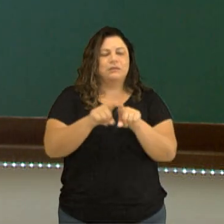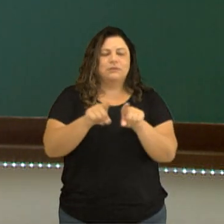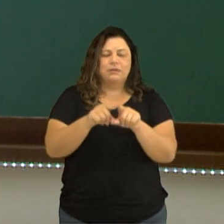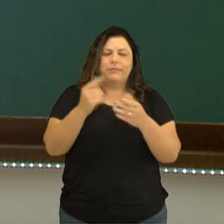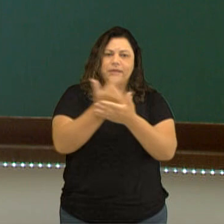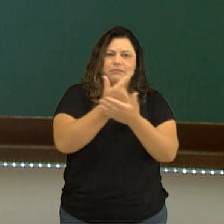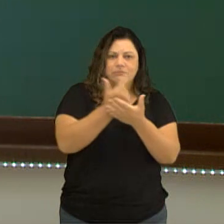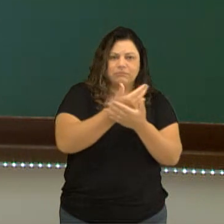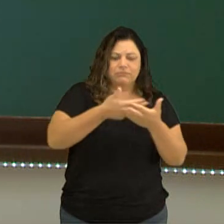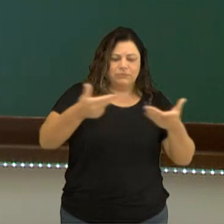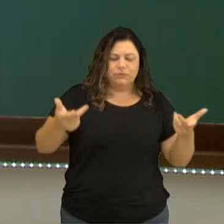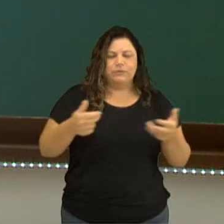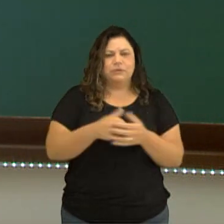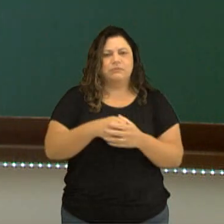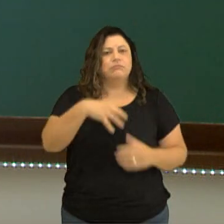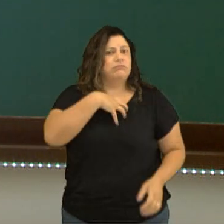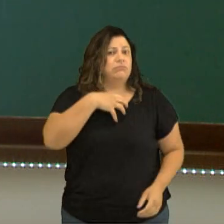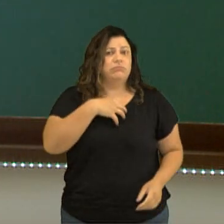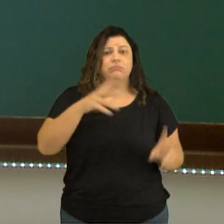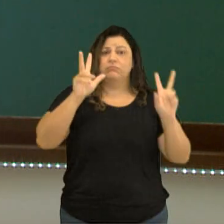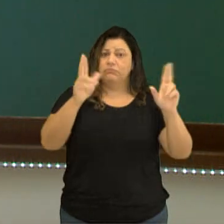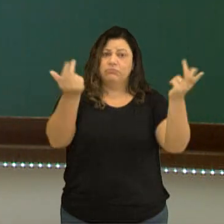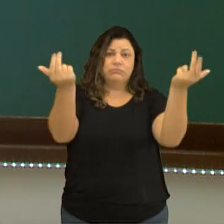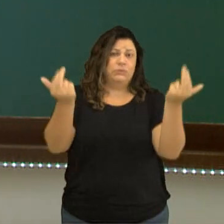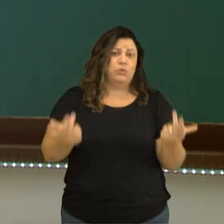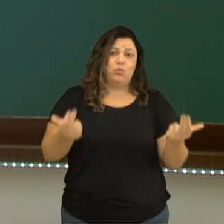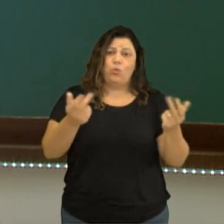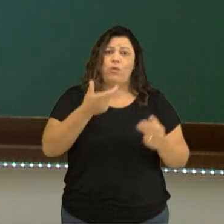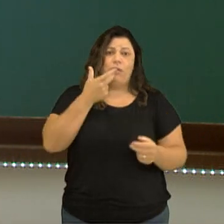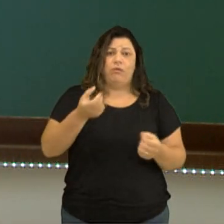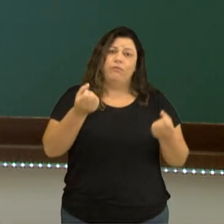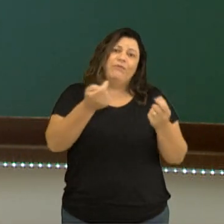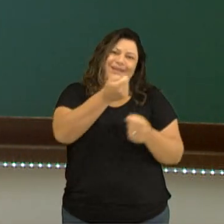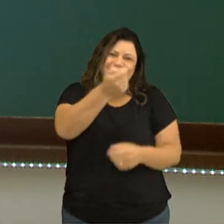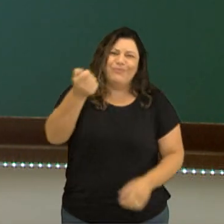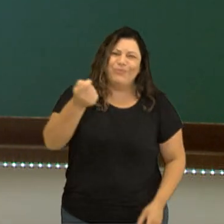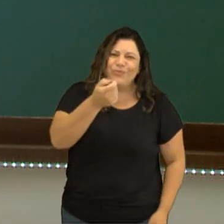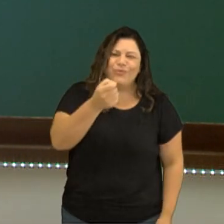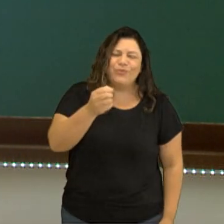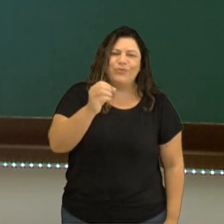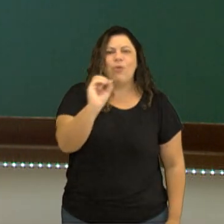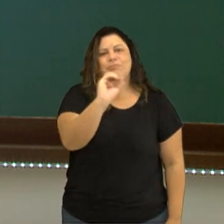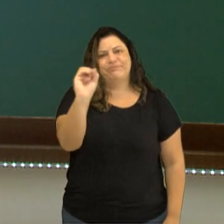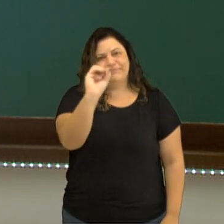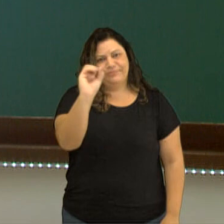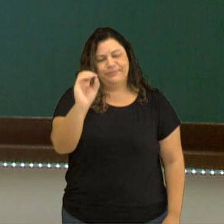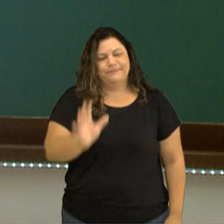ele tem esse mesmo estilo, de falar muito pouco ou quase nada,